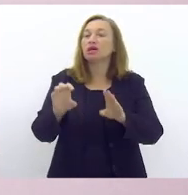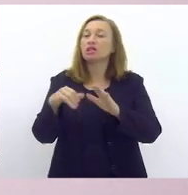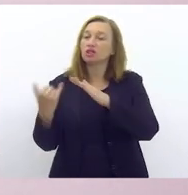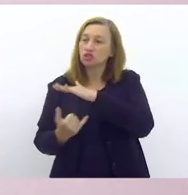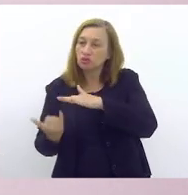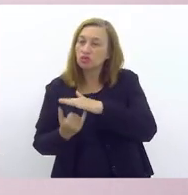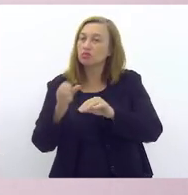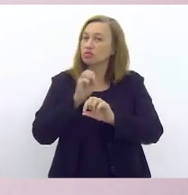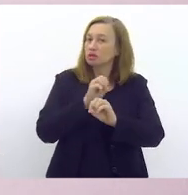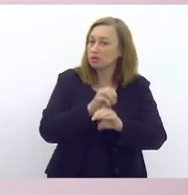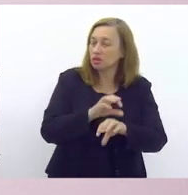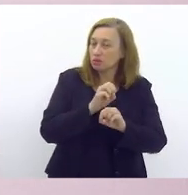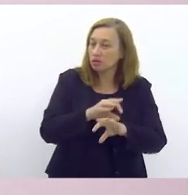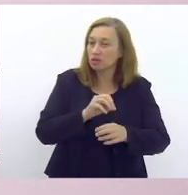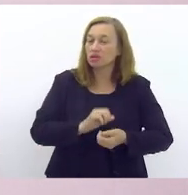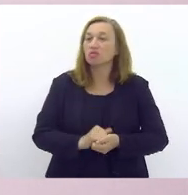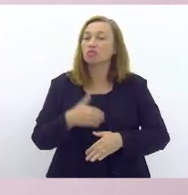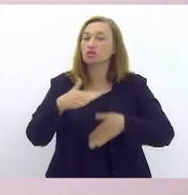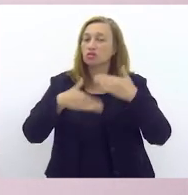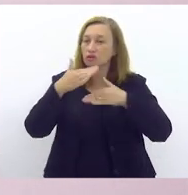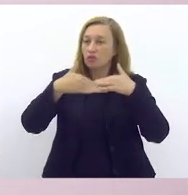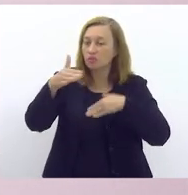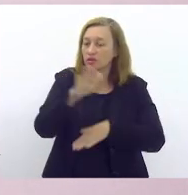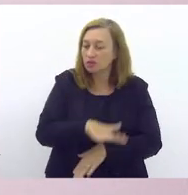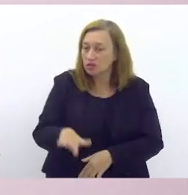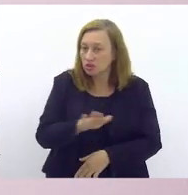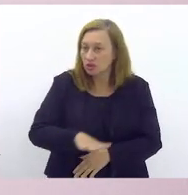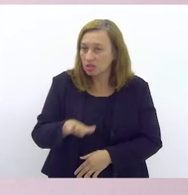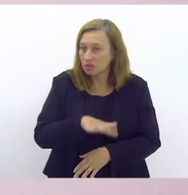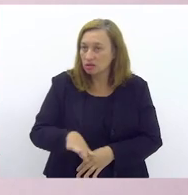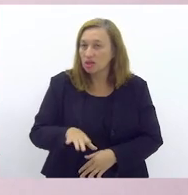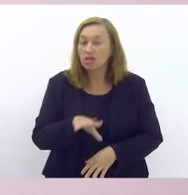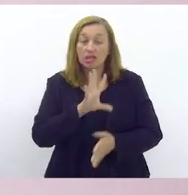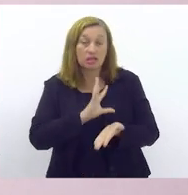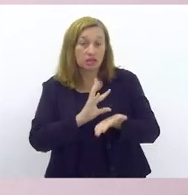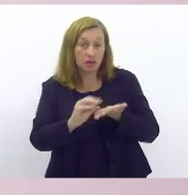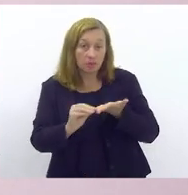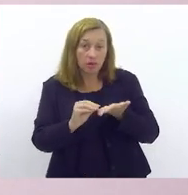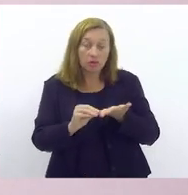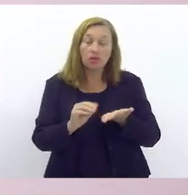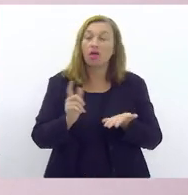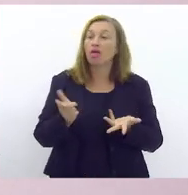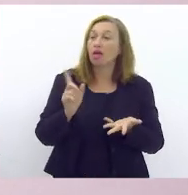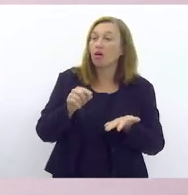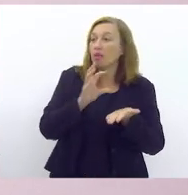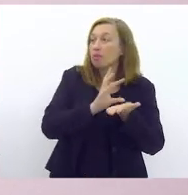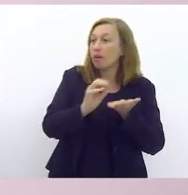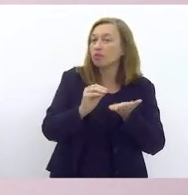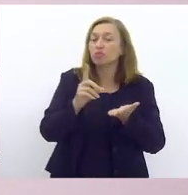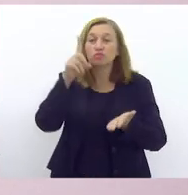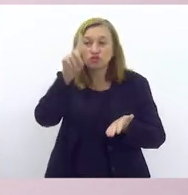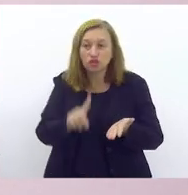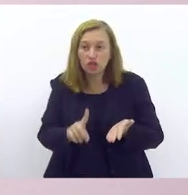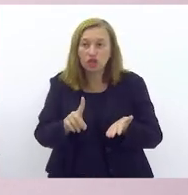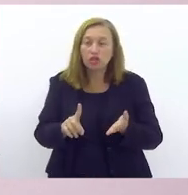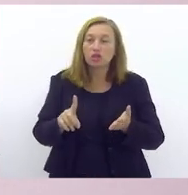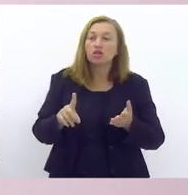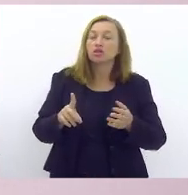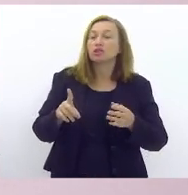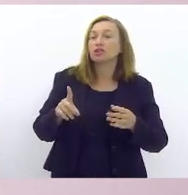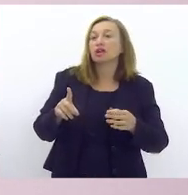da educação e desenvolvimento das crianças. E essa pauta, né, é uma pauta com direito para crianças